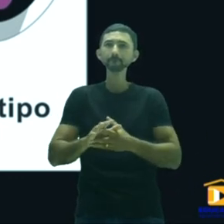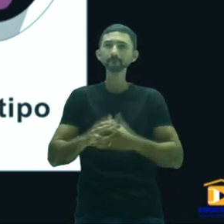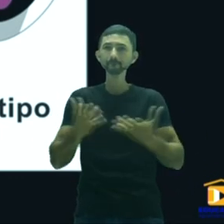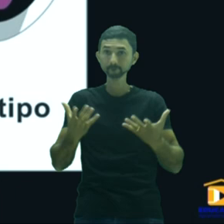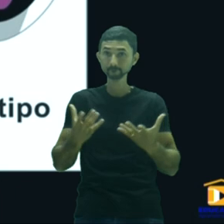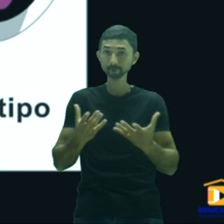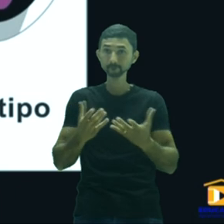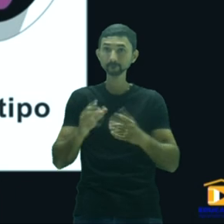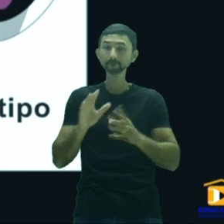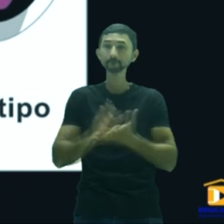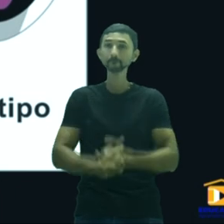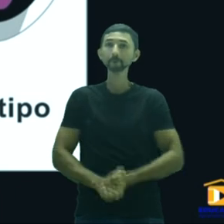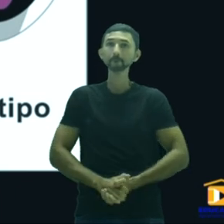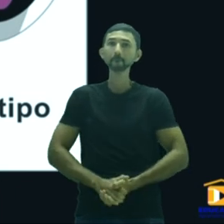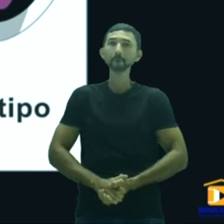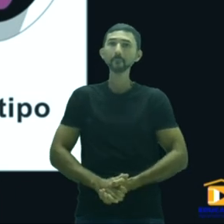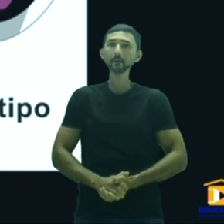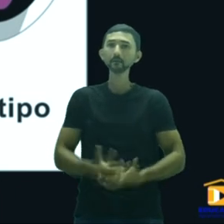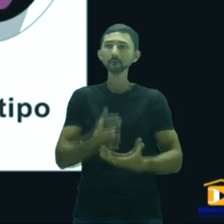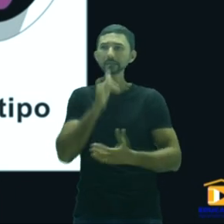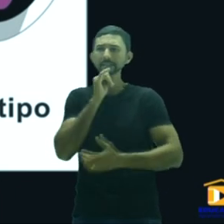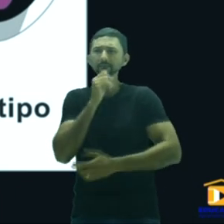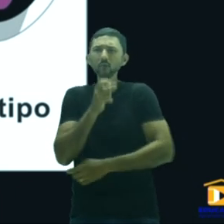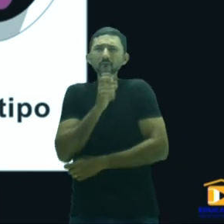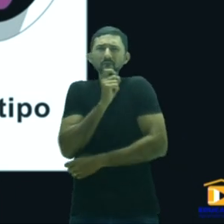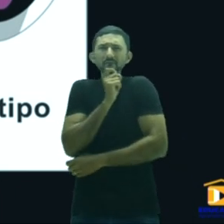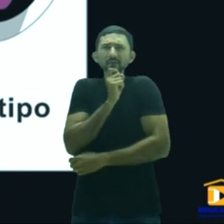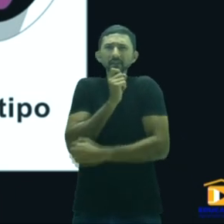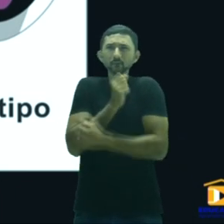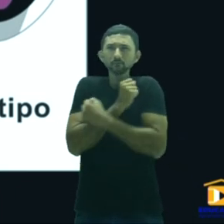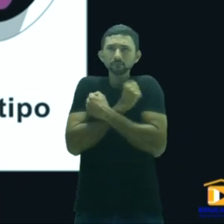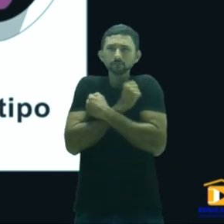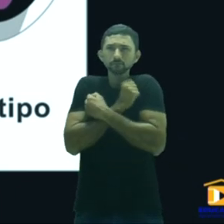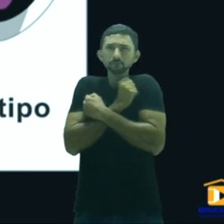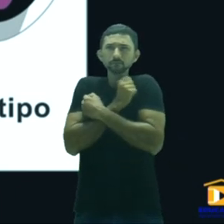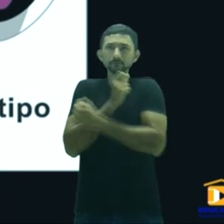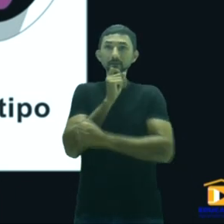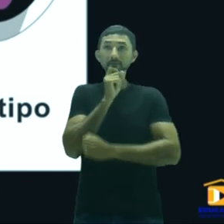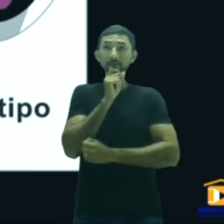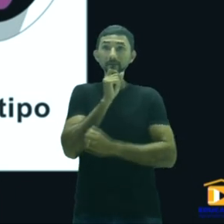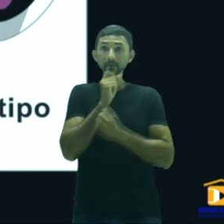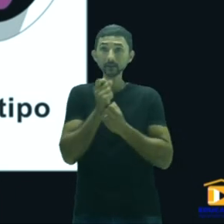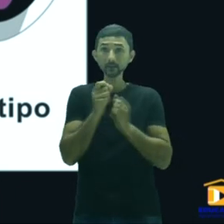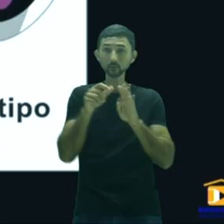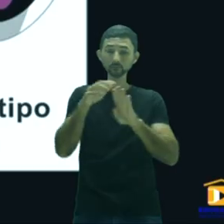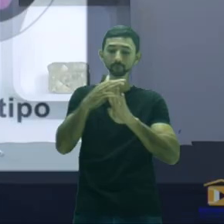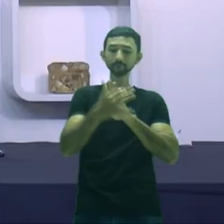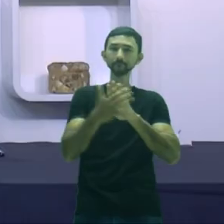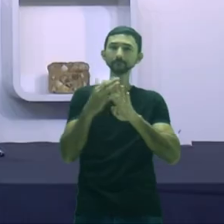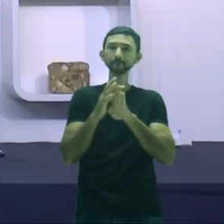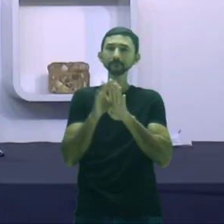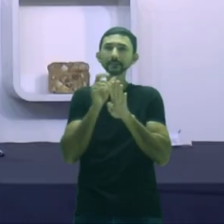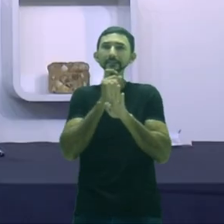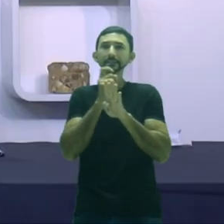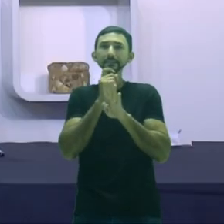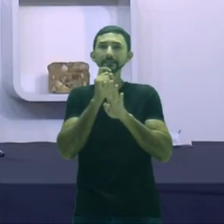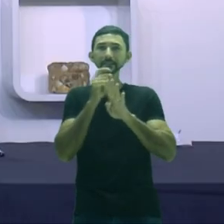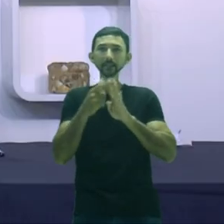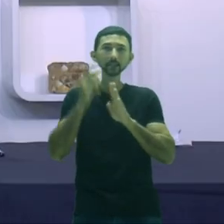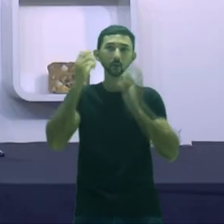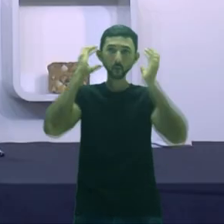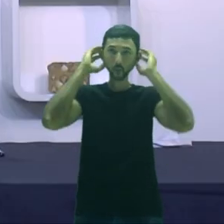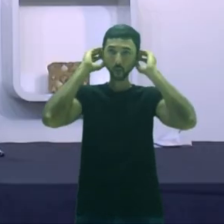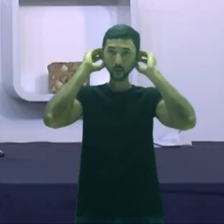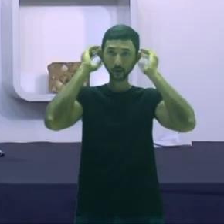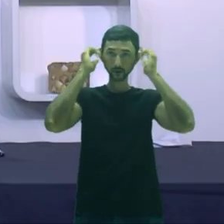corpo. Tá? Quando está muito frio, os seus dedos ficam gelados, né? A orelha